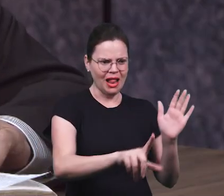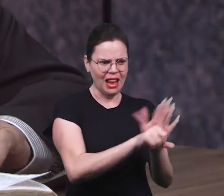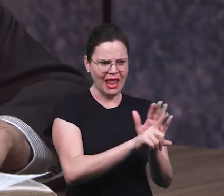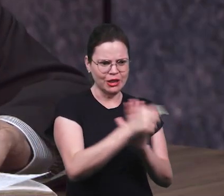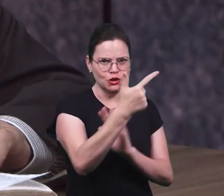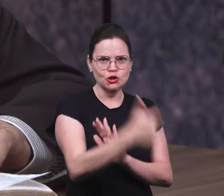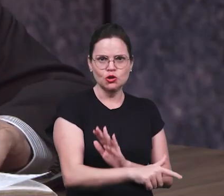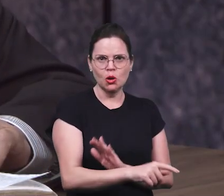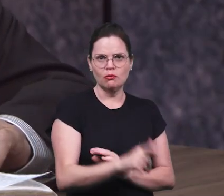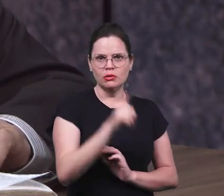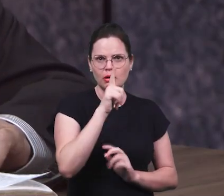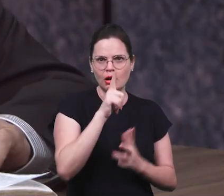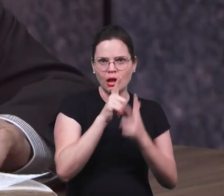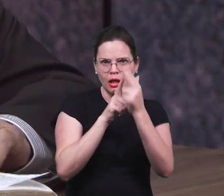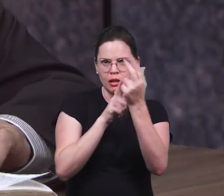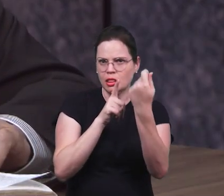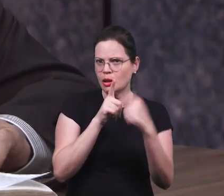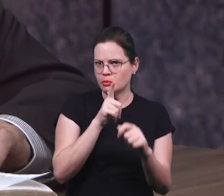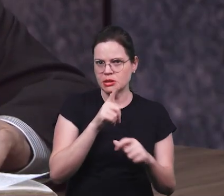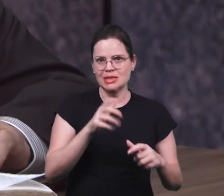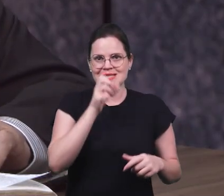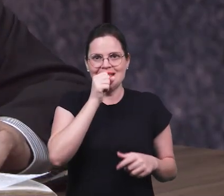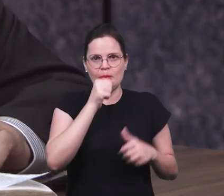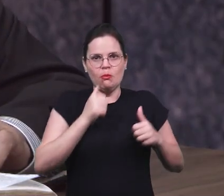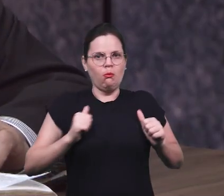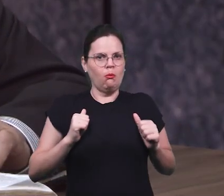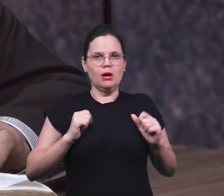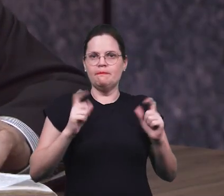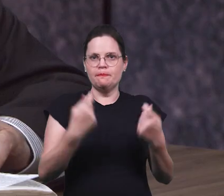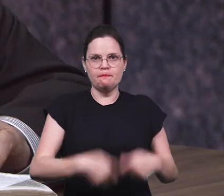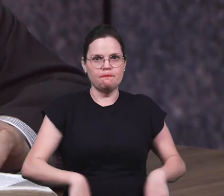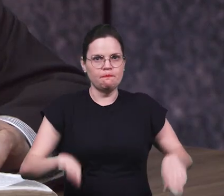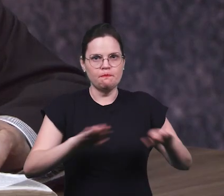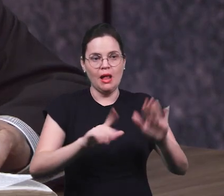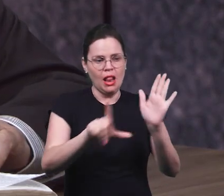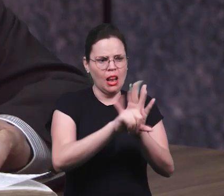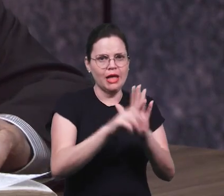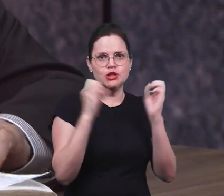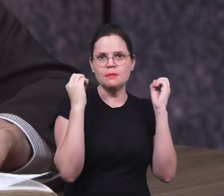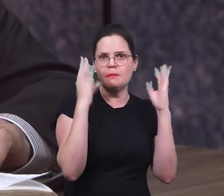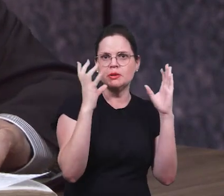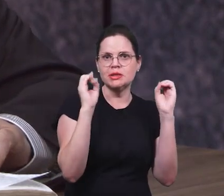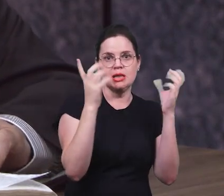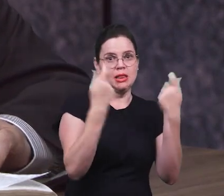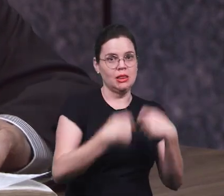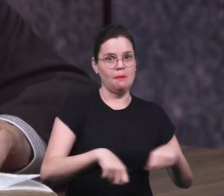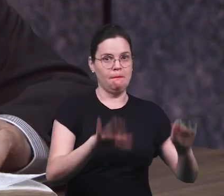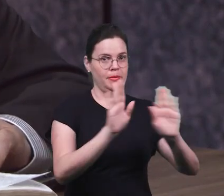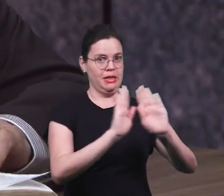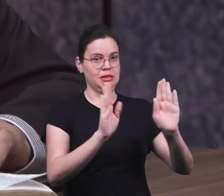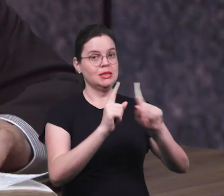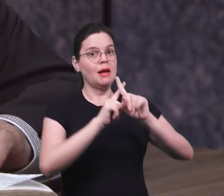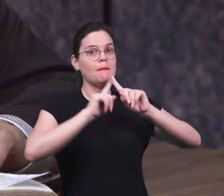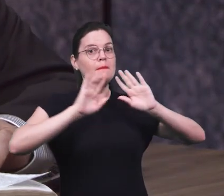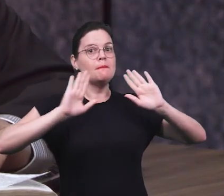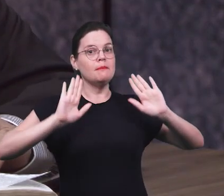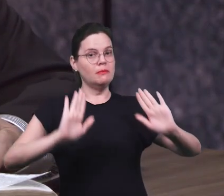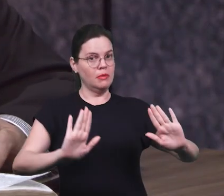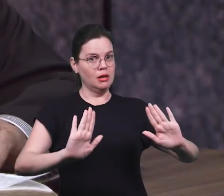precisa circuncidar, não precisa guardar sábado, não precisa guardar a lei de Moisés, mas observar o seguinte: